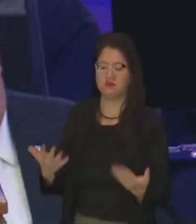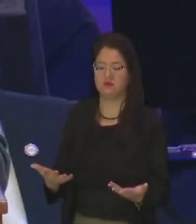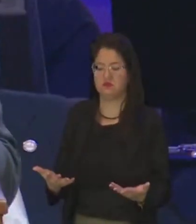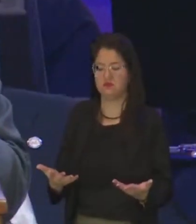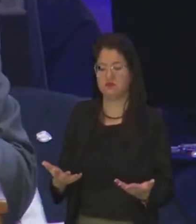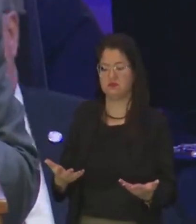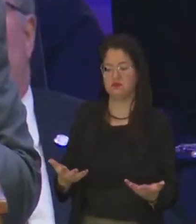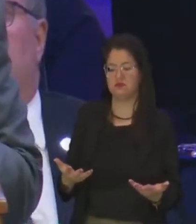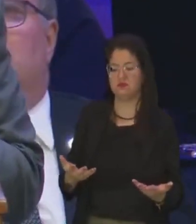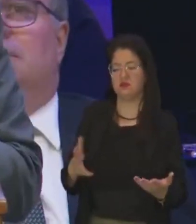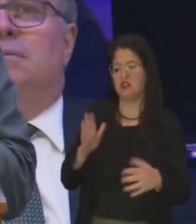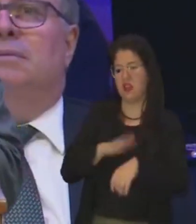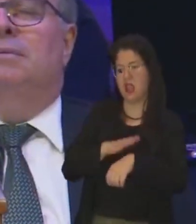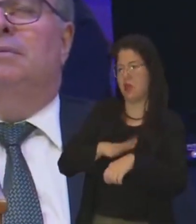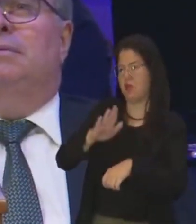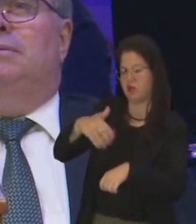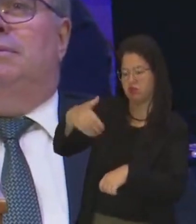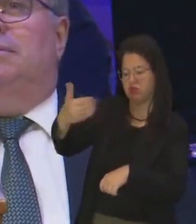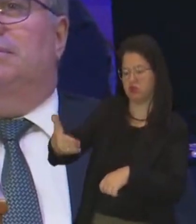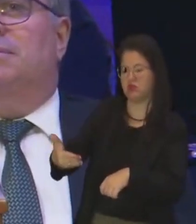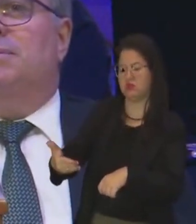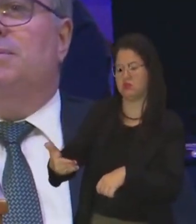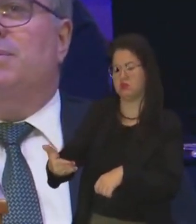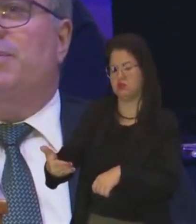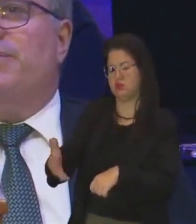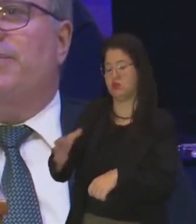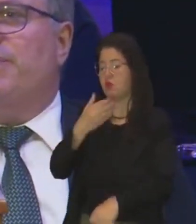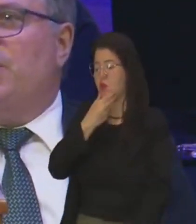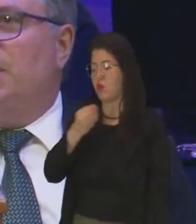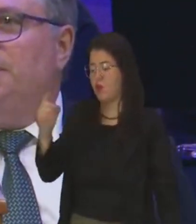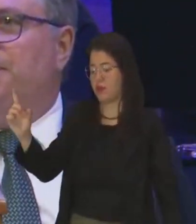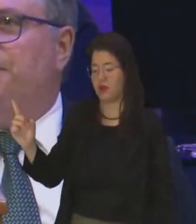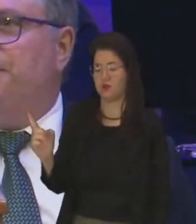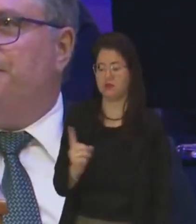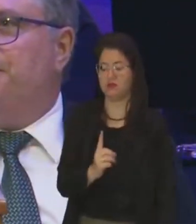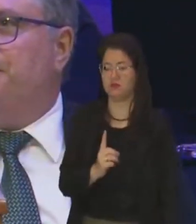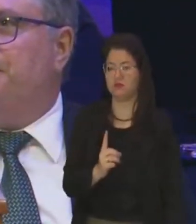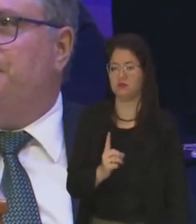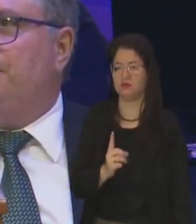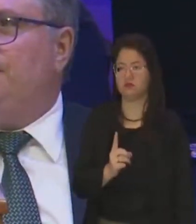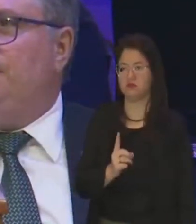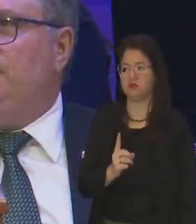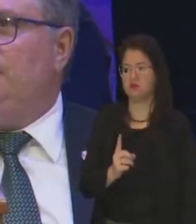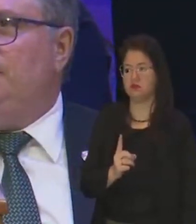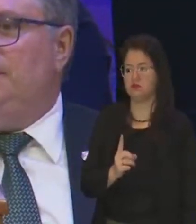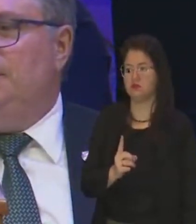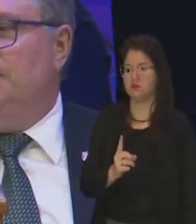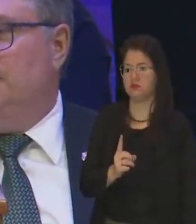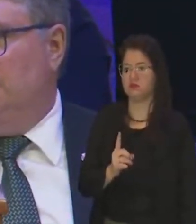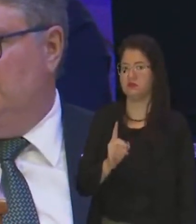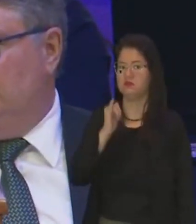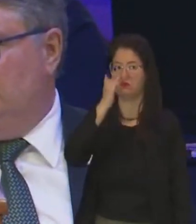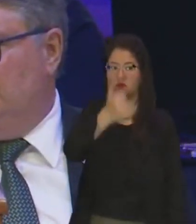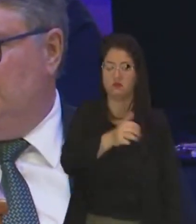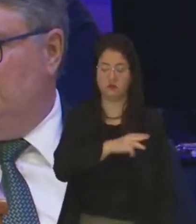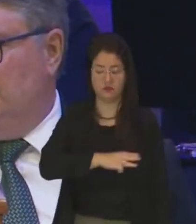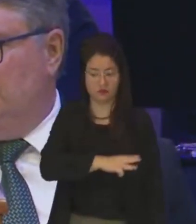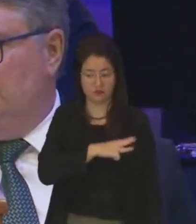sei, tempo depois, um homem chegou para eles, para o missionário, e